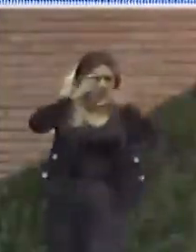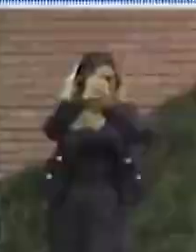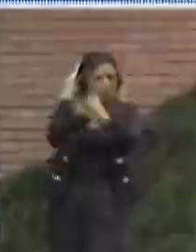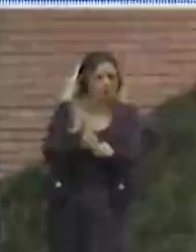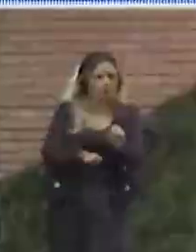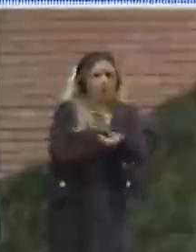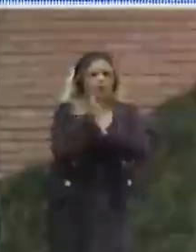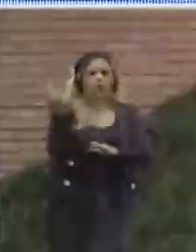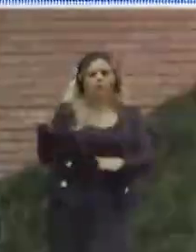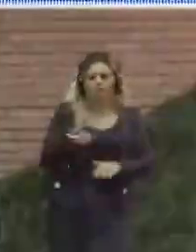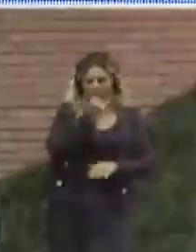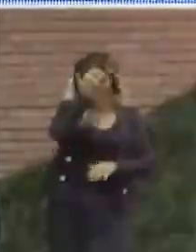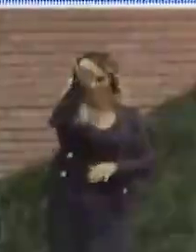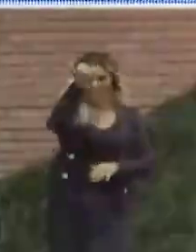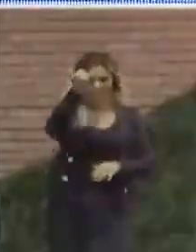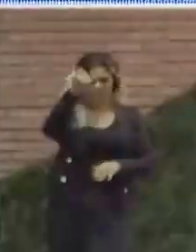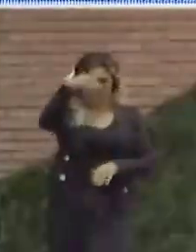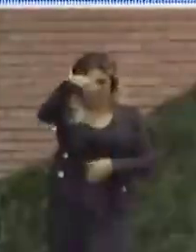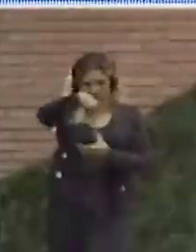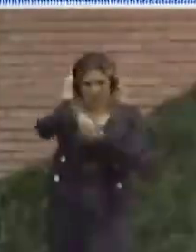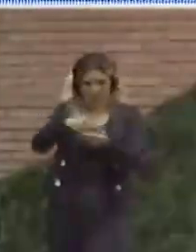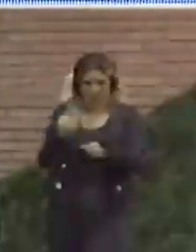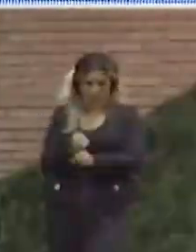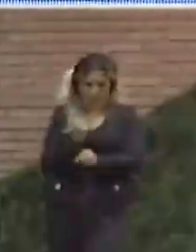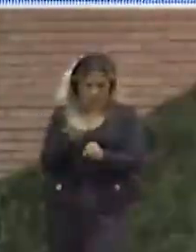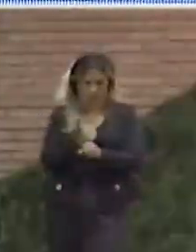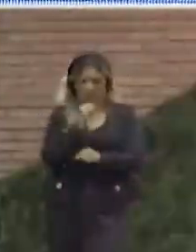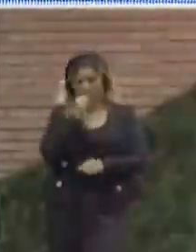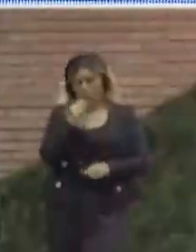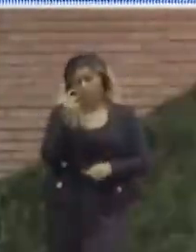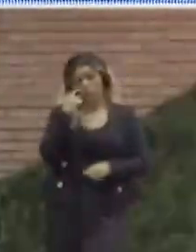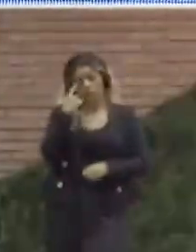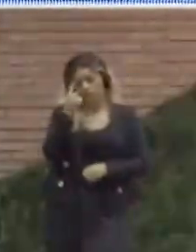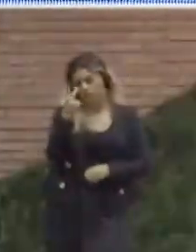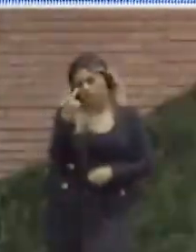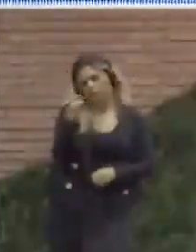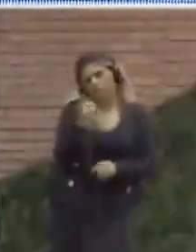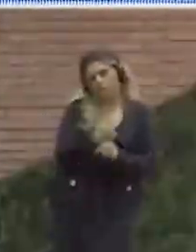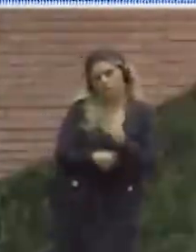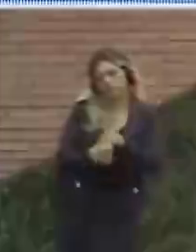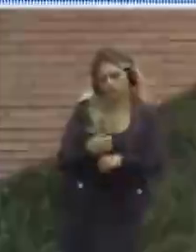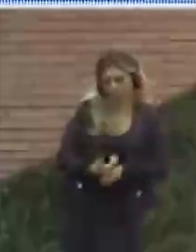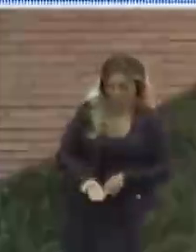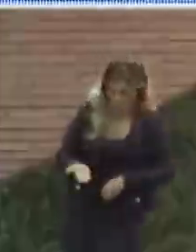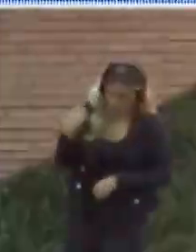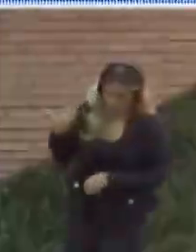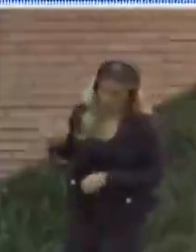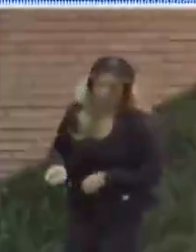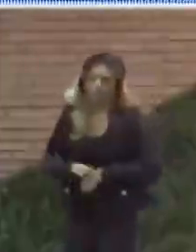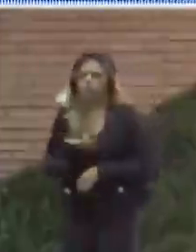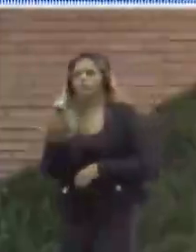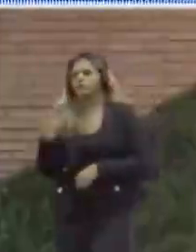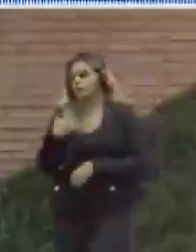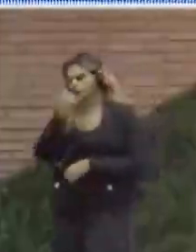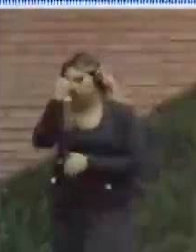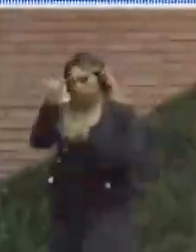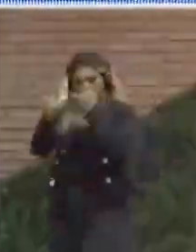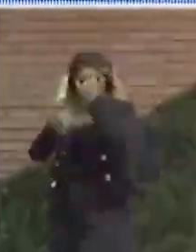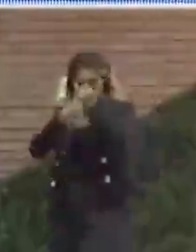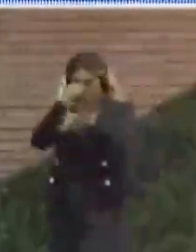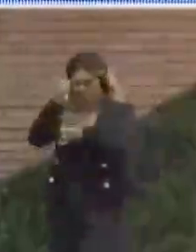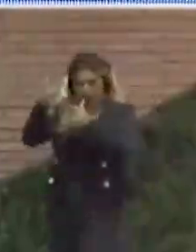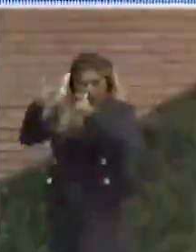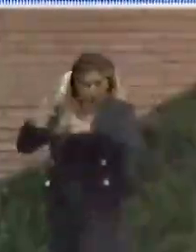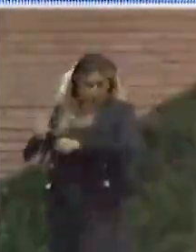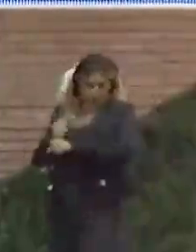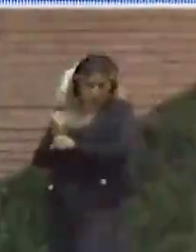obra. É muito importante, se você olhar, 20 anos atrás, o que era a taxa de acidentes em obra no Reino